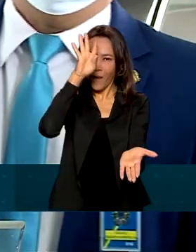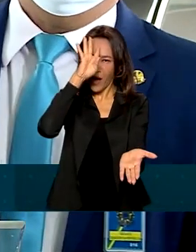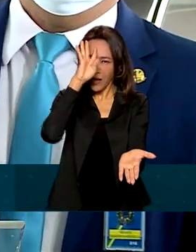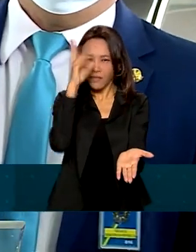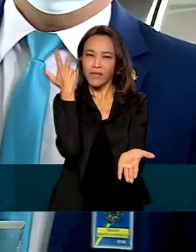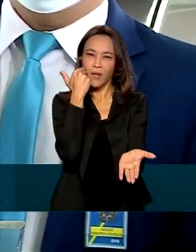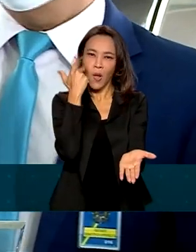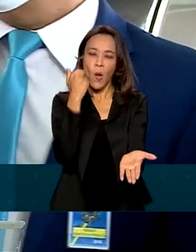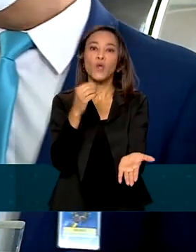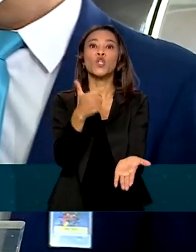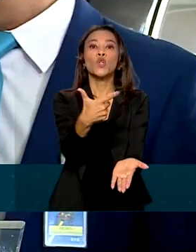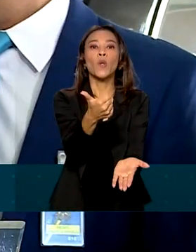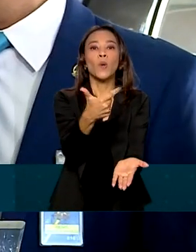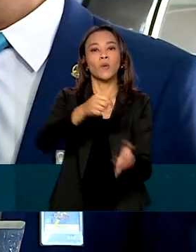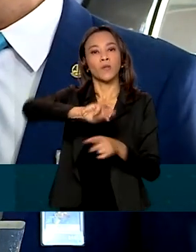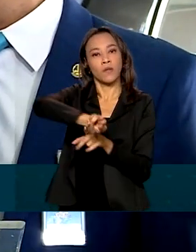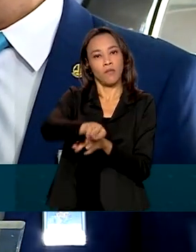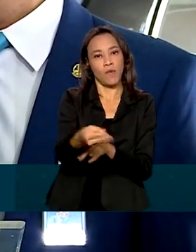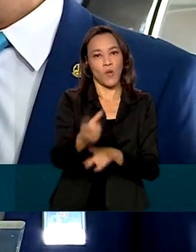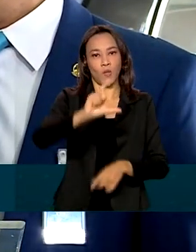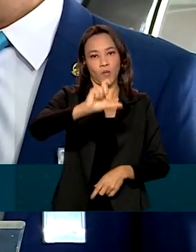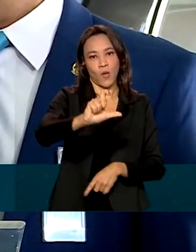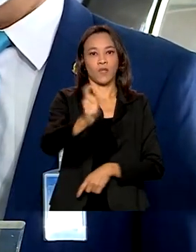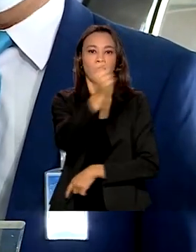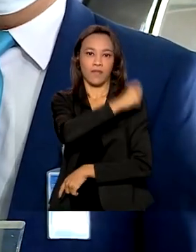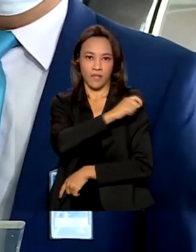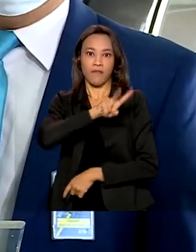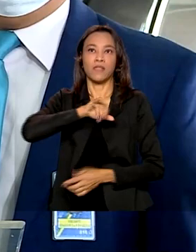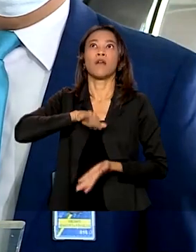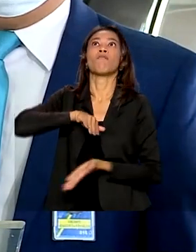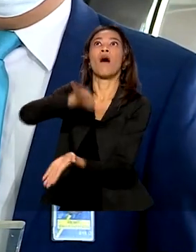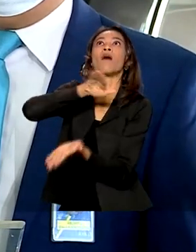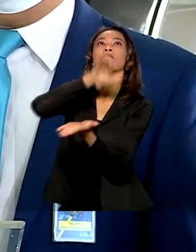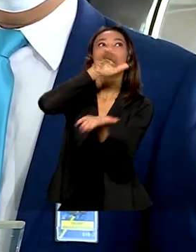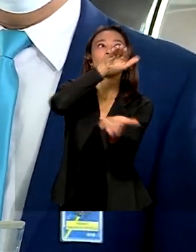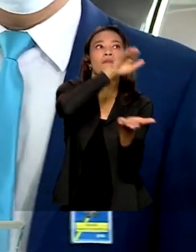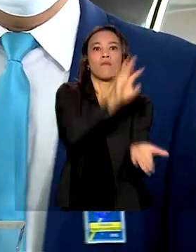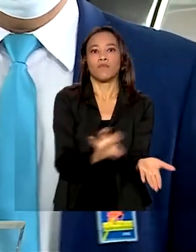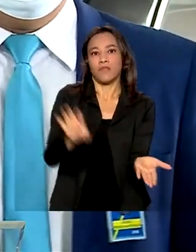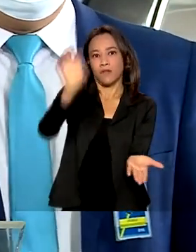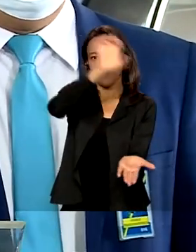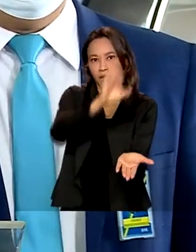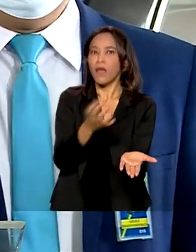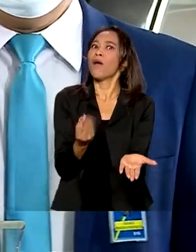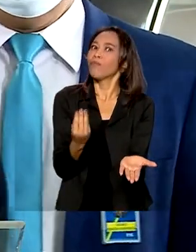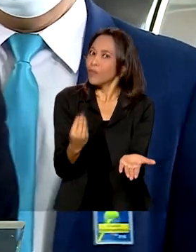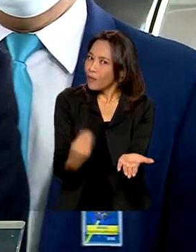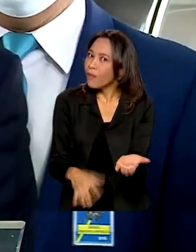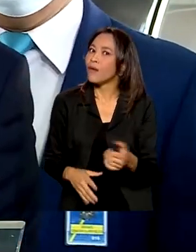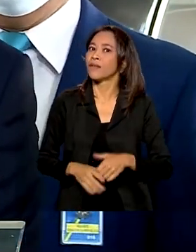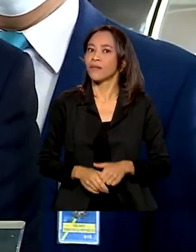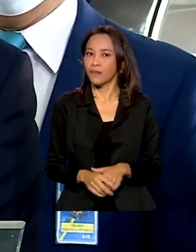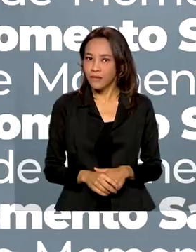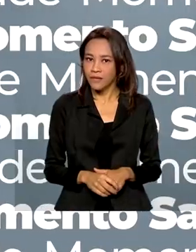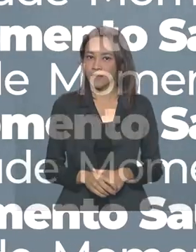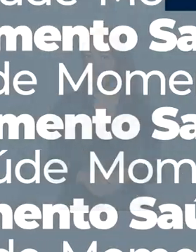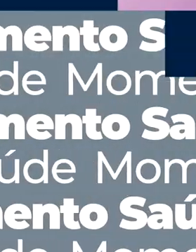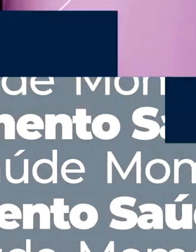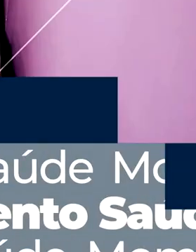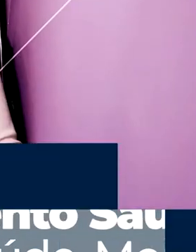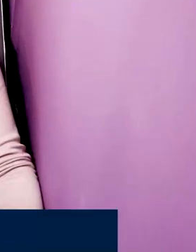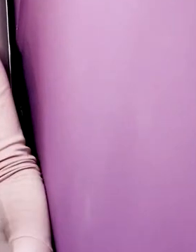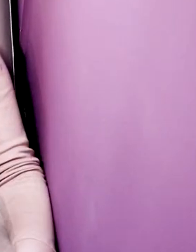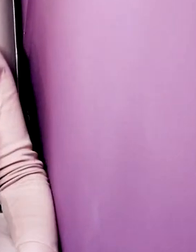analisado é mais de 12 milhões de doses serão entregues olha pessoal 12 milhões de doses é muito a dose de vacina